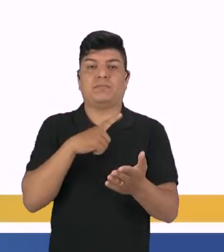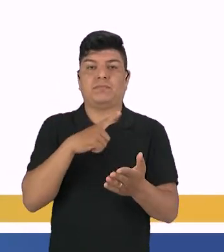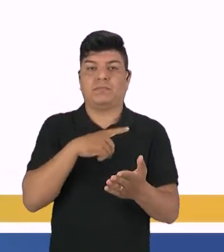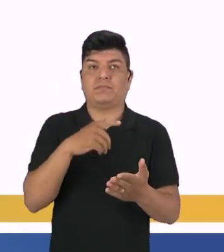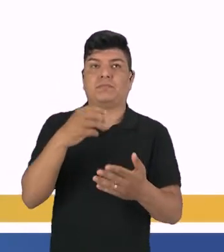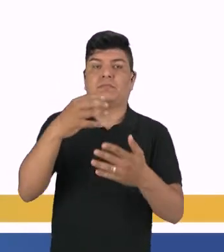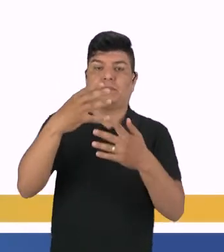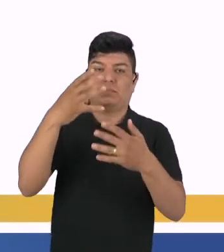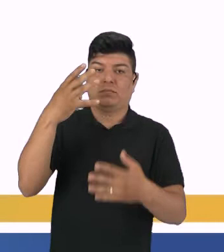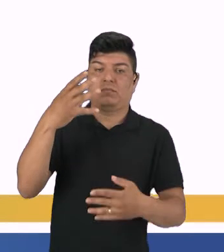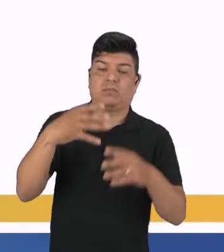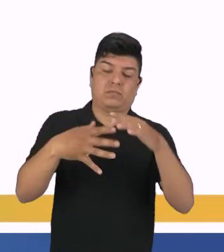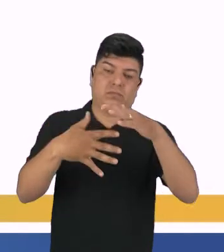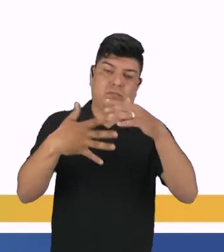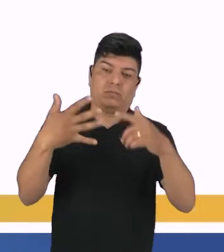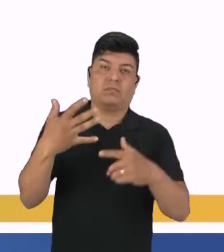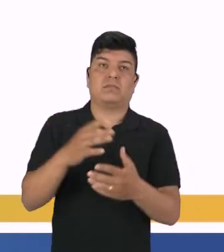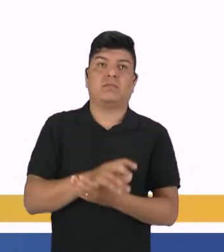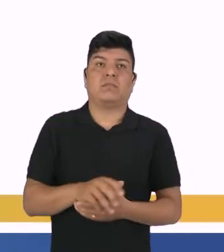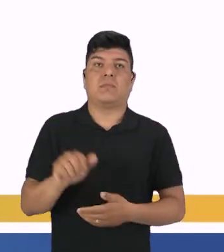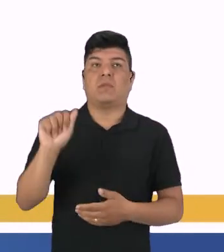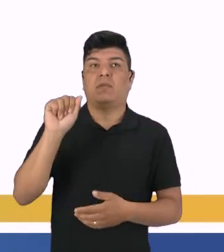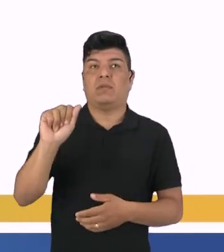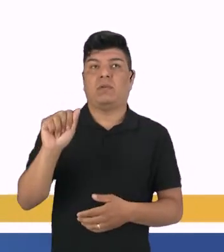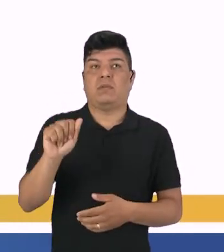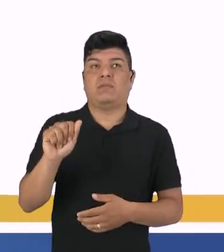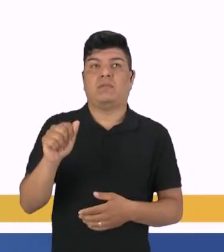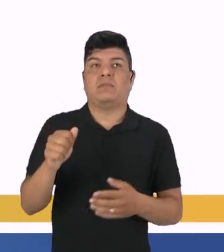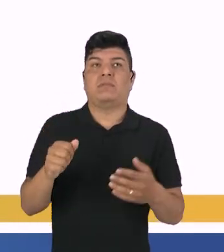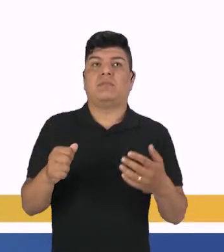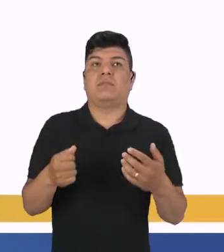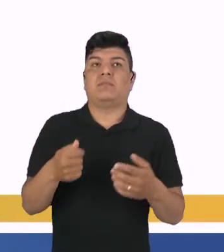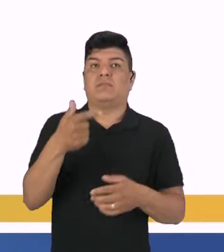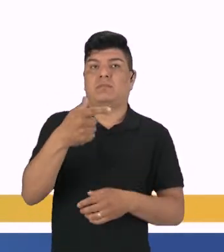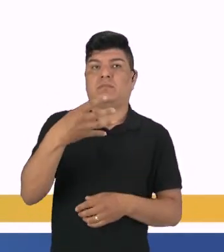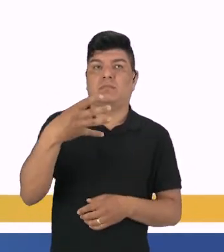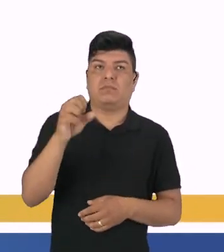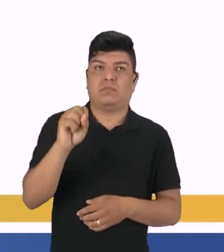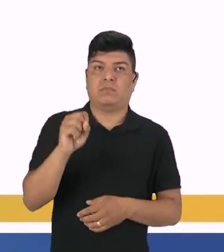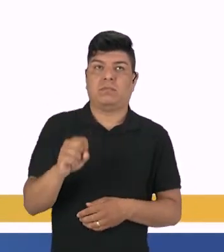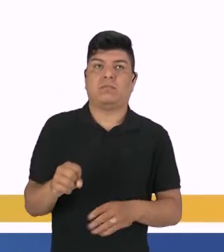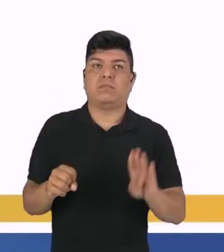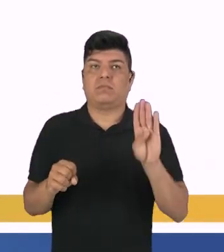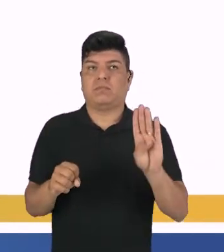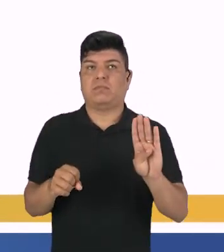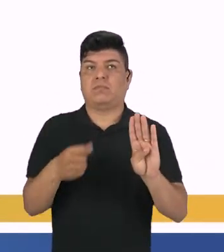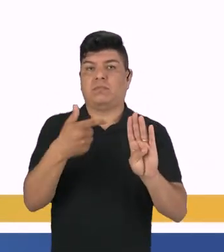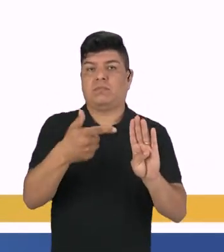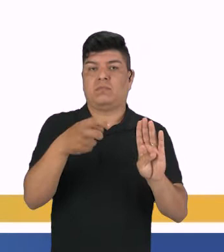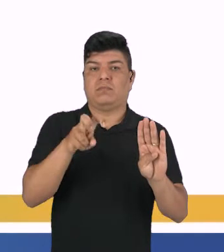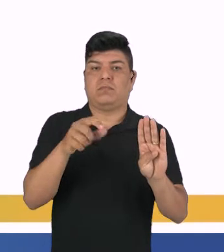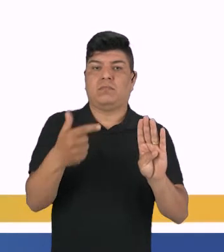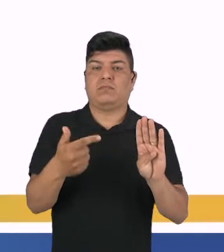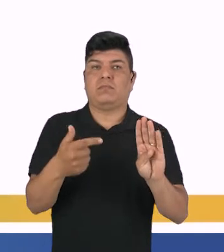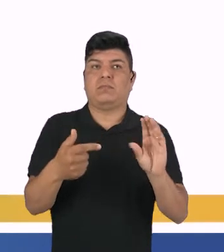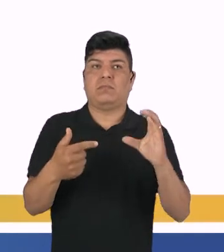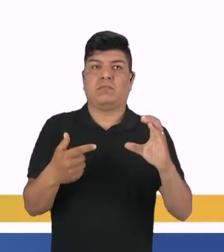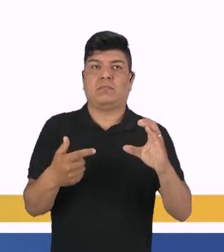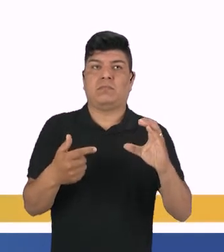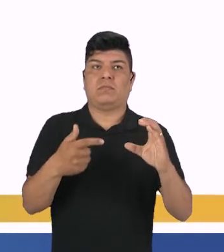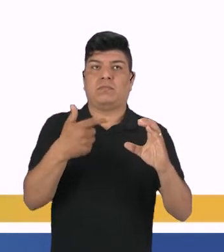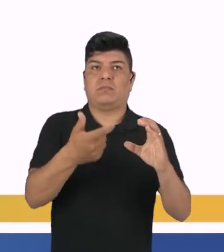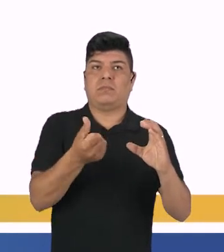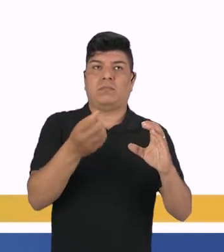as alternativas aí. Na alternativa A está dizendo que são 248 caixas, na B 252 caixas,